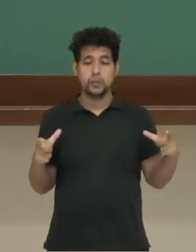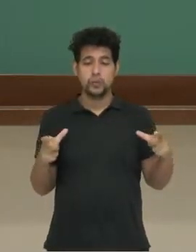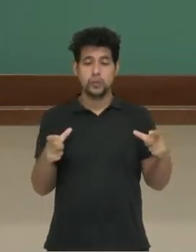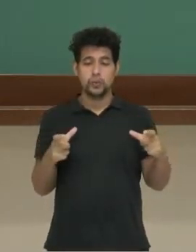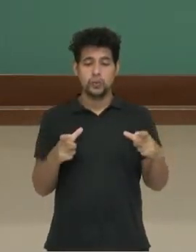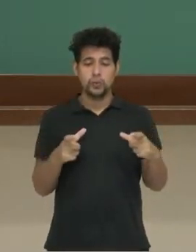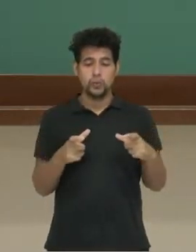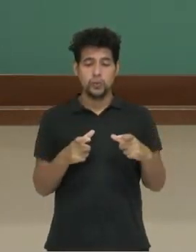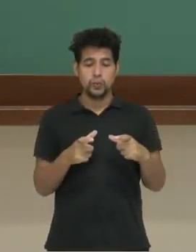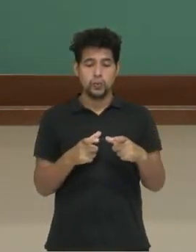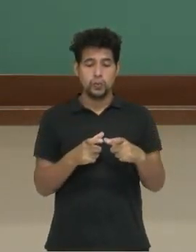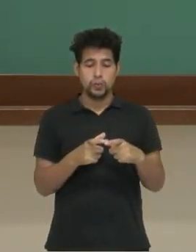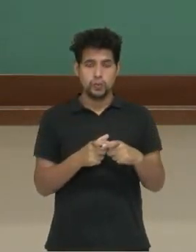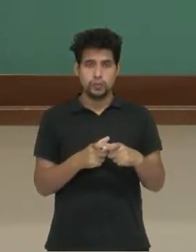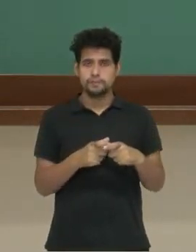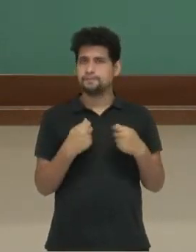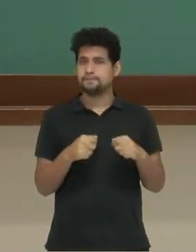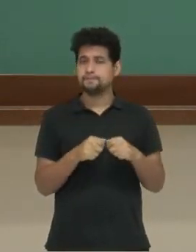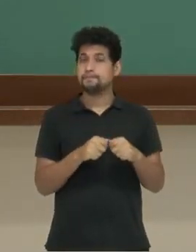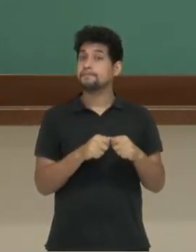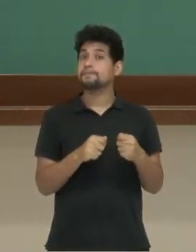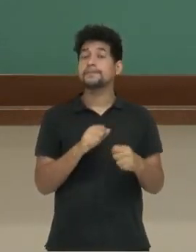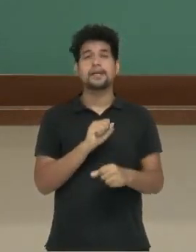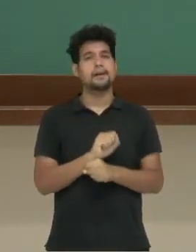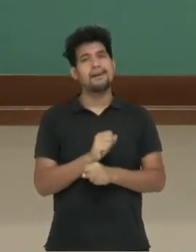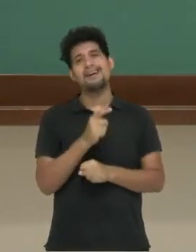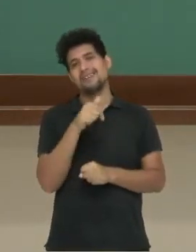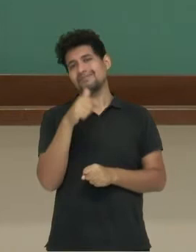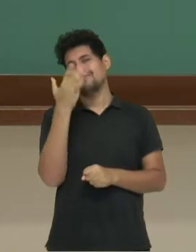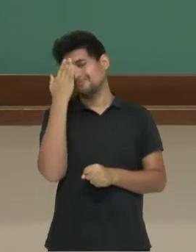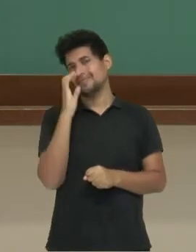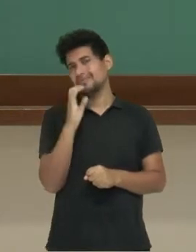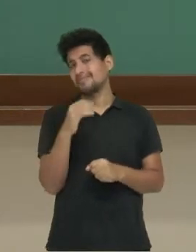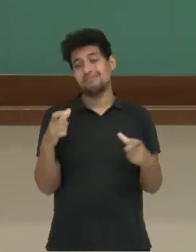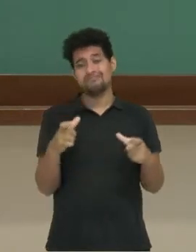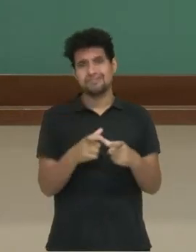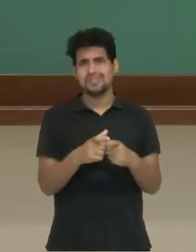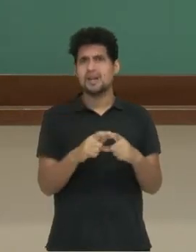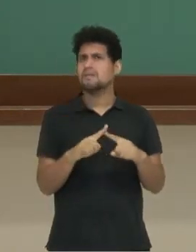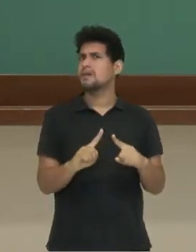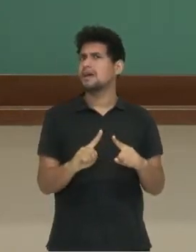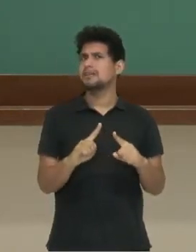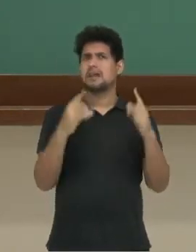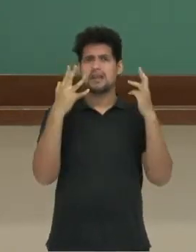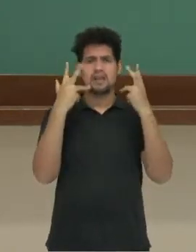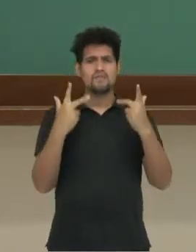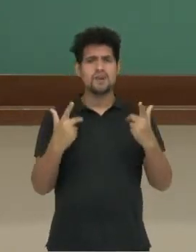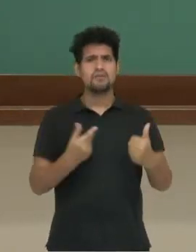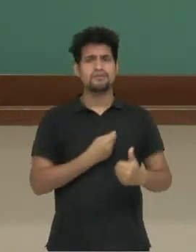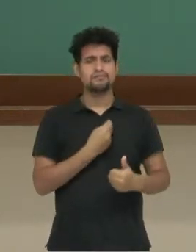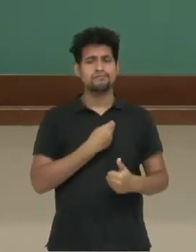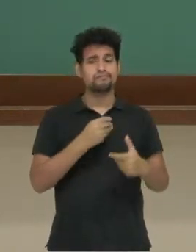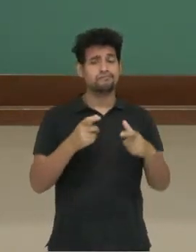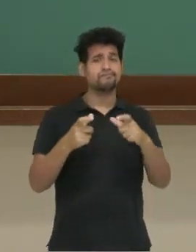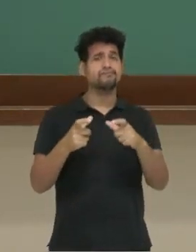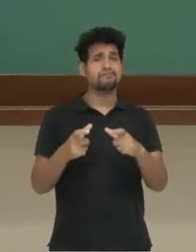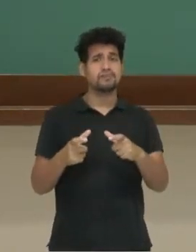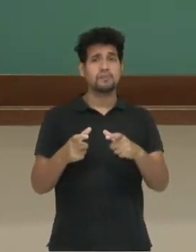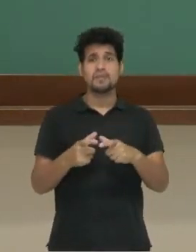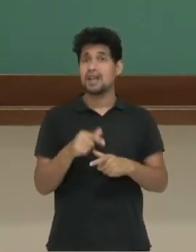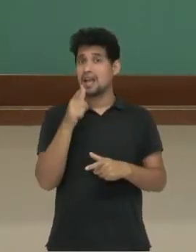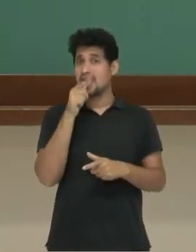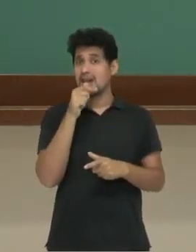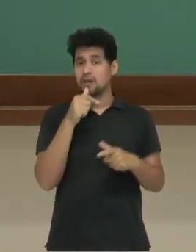gente precisar fazer o rodízio de água. Imagine para esses animais que vivem nesses ambientes. A quantidade de